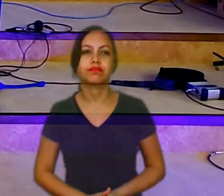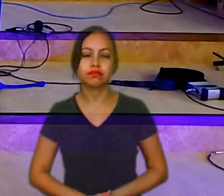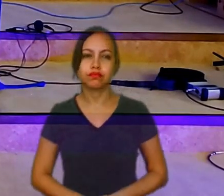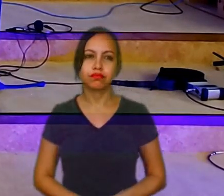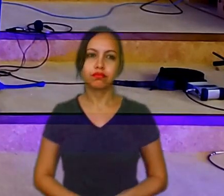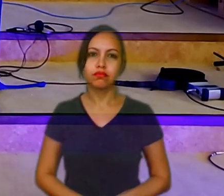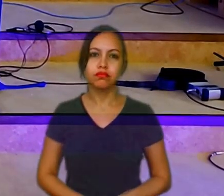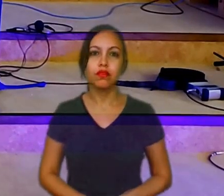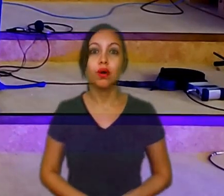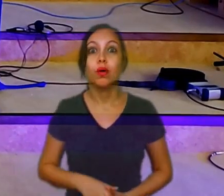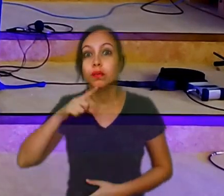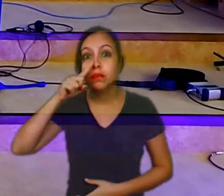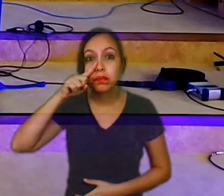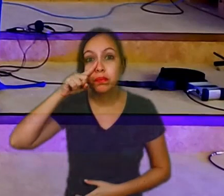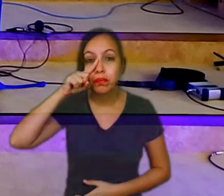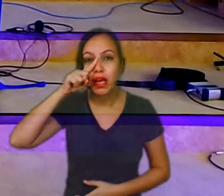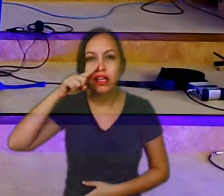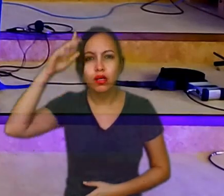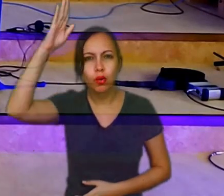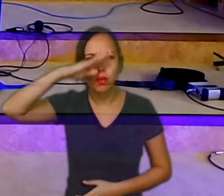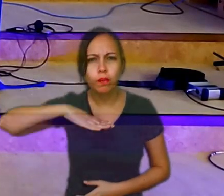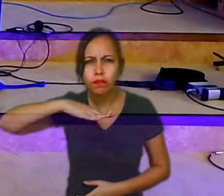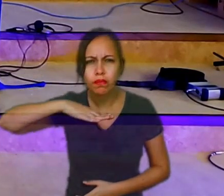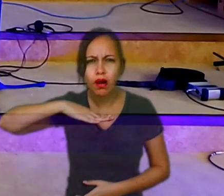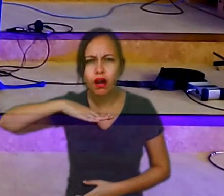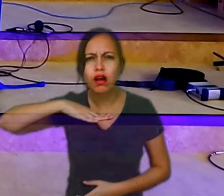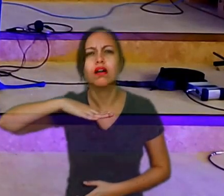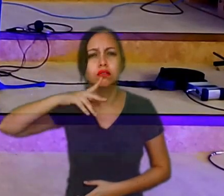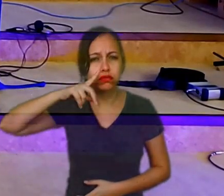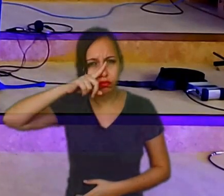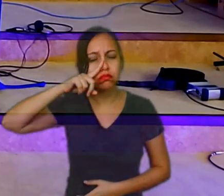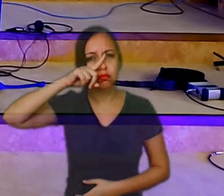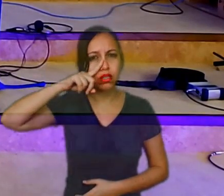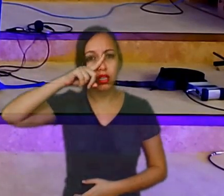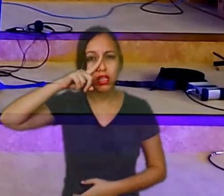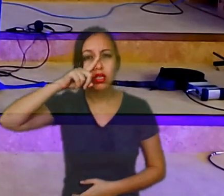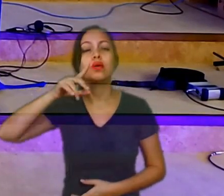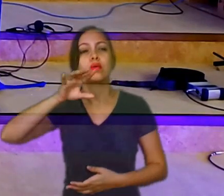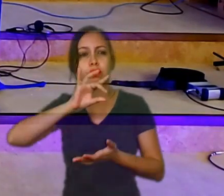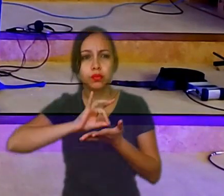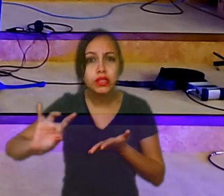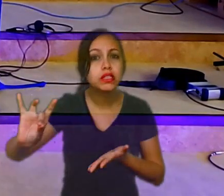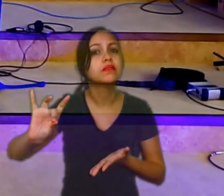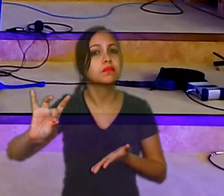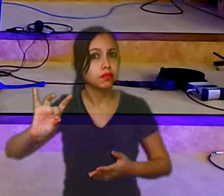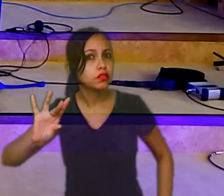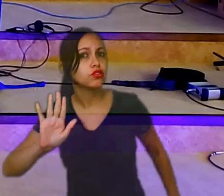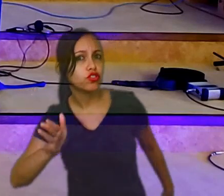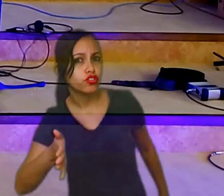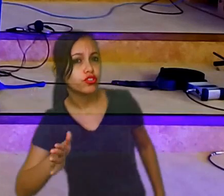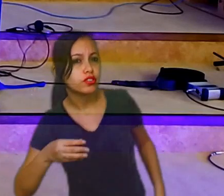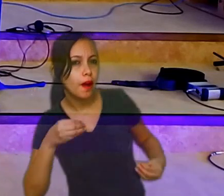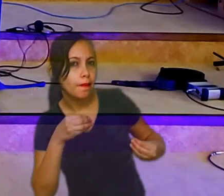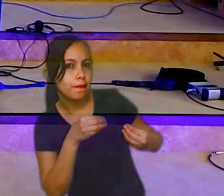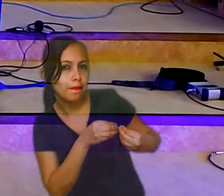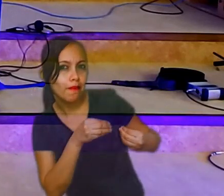que o perigo, o mal, o perigo, o inimigo já estava